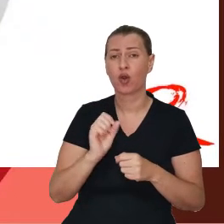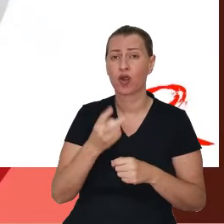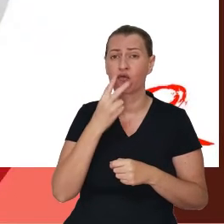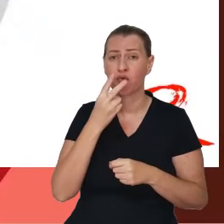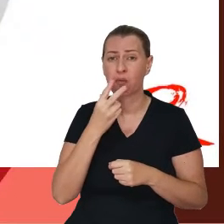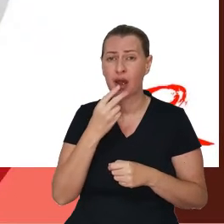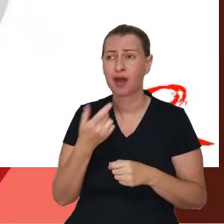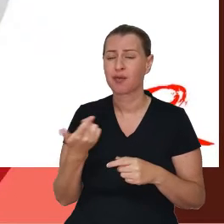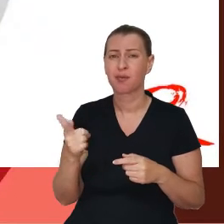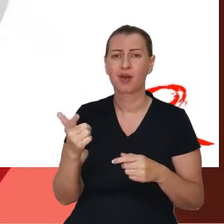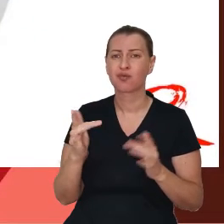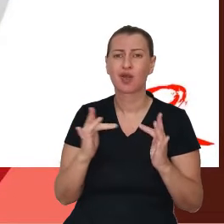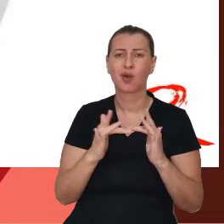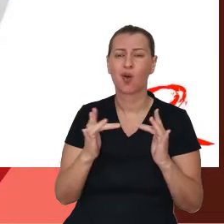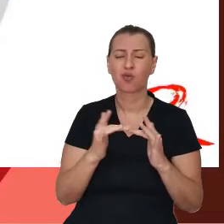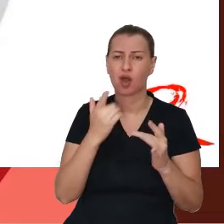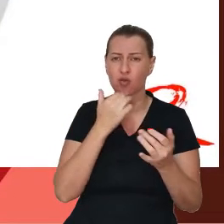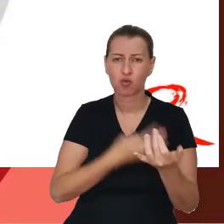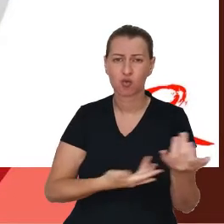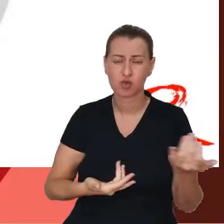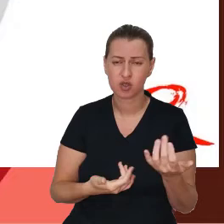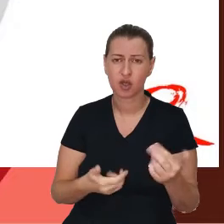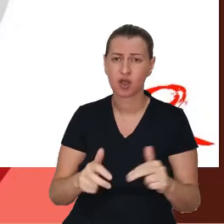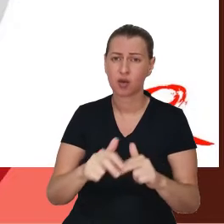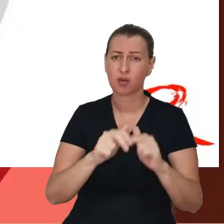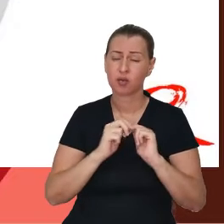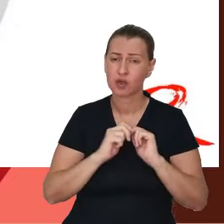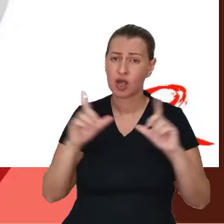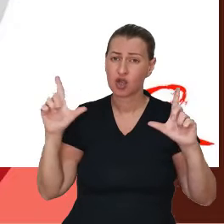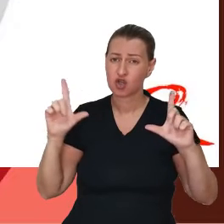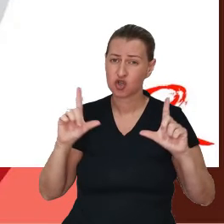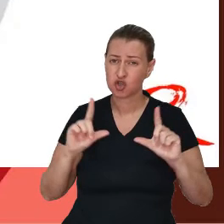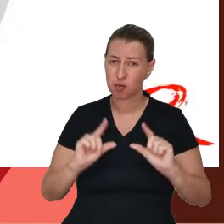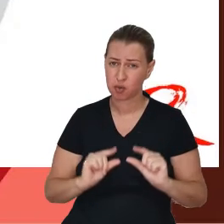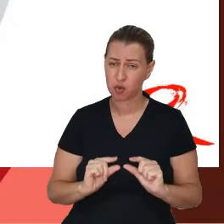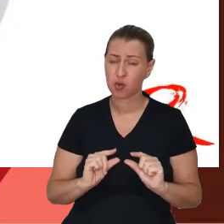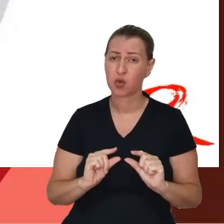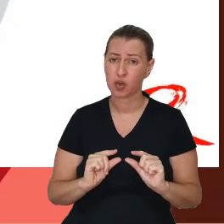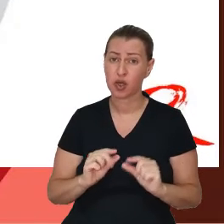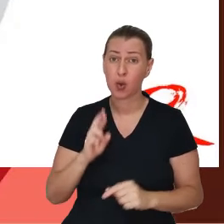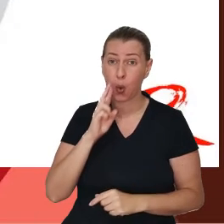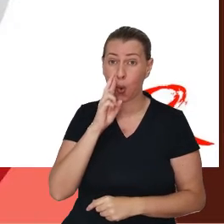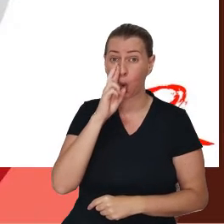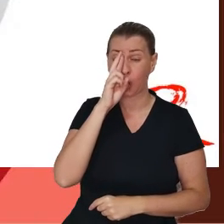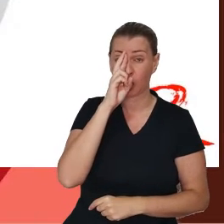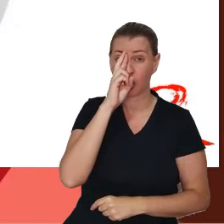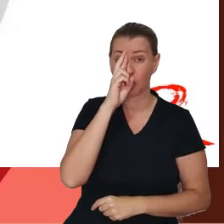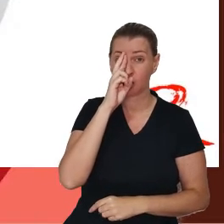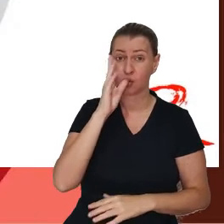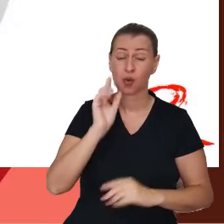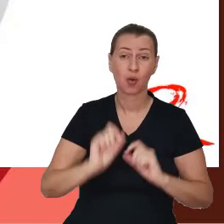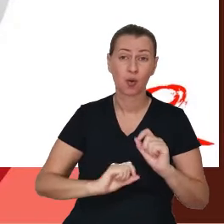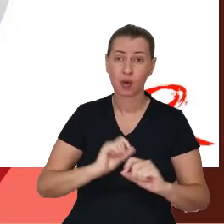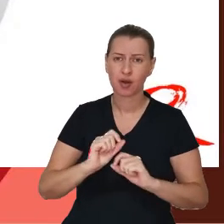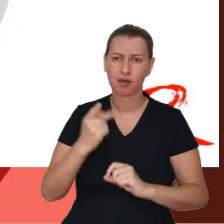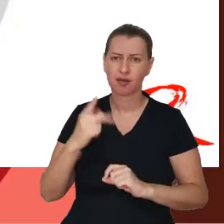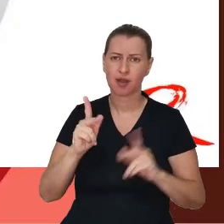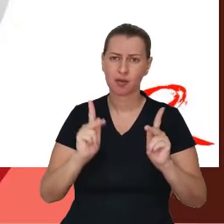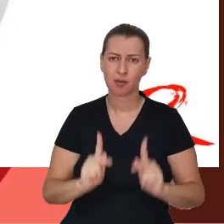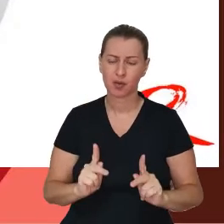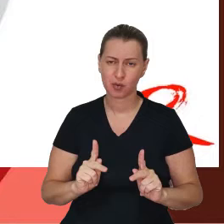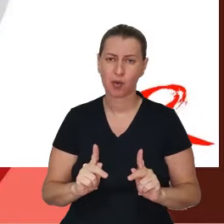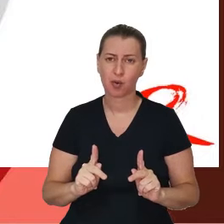sangue. Então, a redução de danos é tentar minimizar os riscos da prática daquela pessoa.